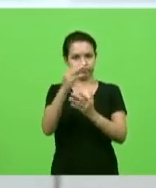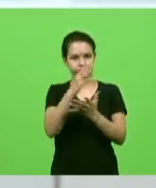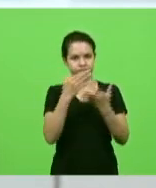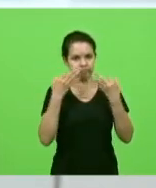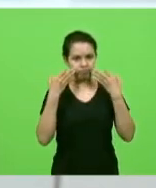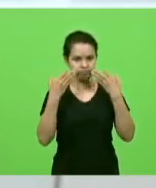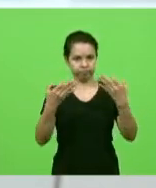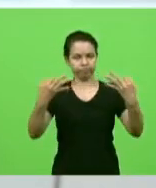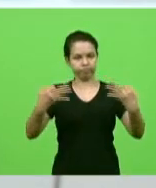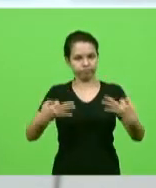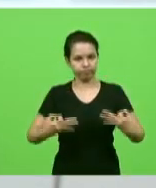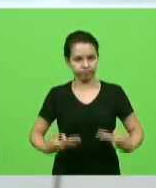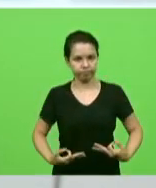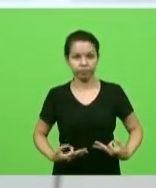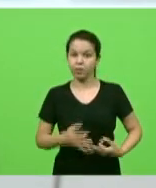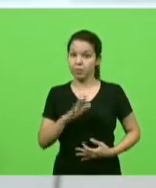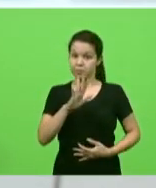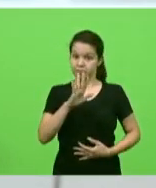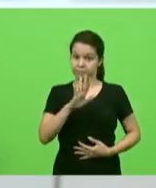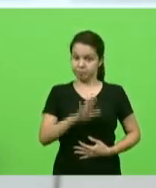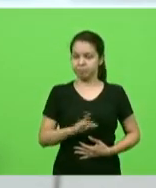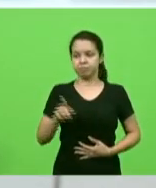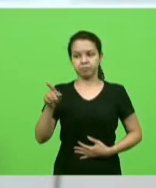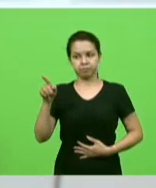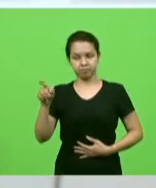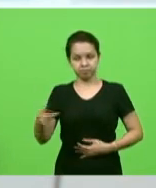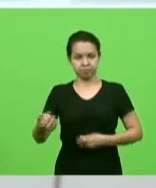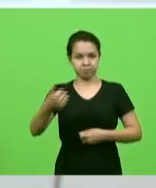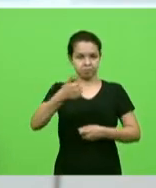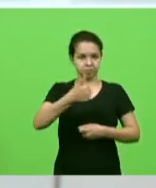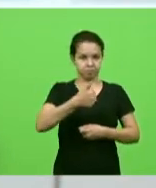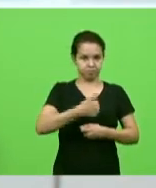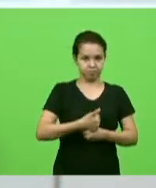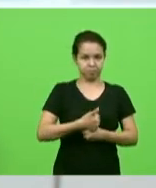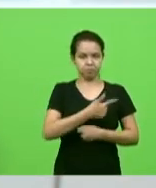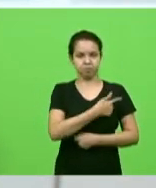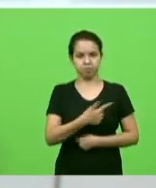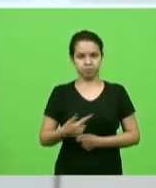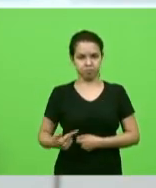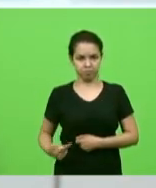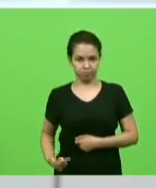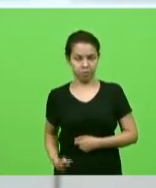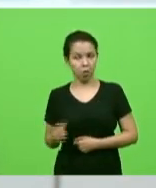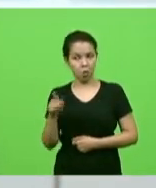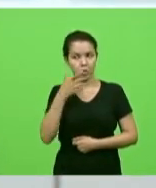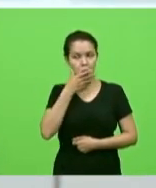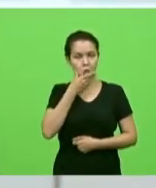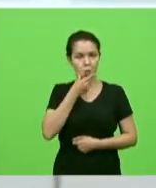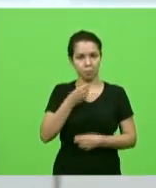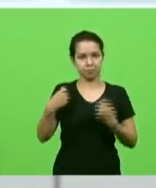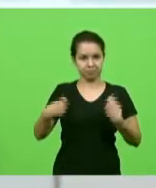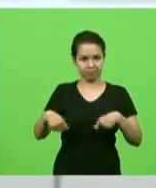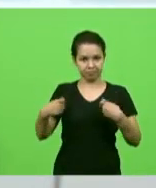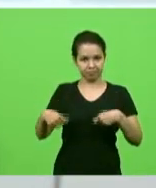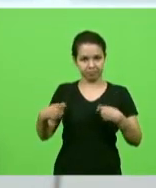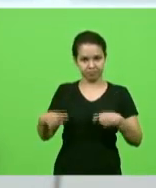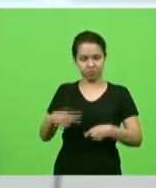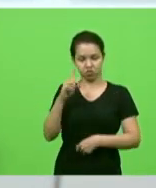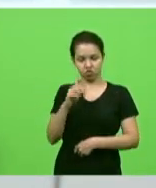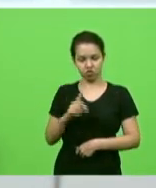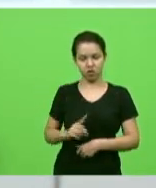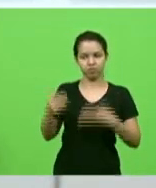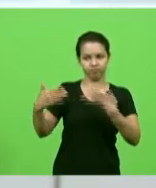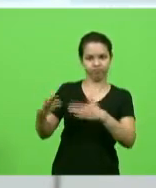entretanto que em razão do cargo o link governa e vai ser despojado de seus direitos mais